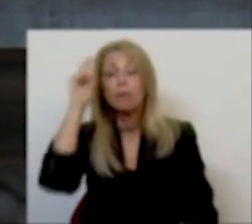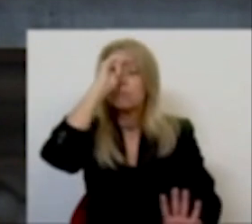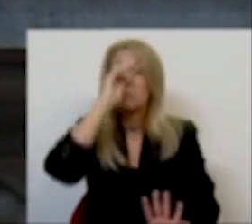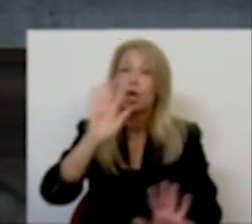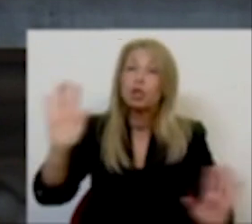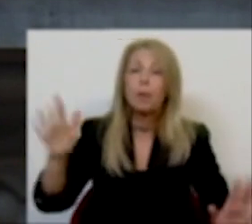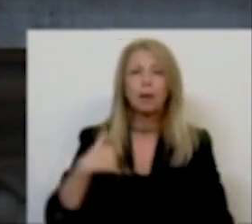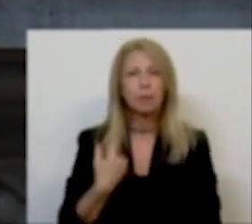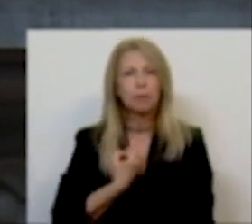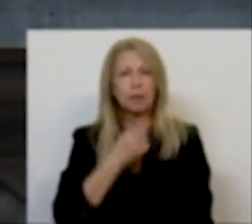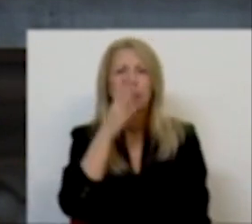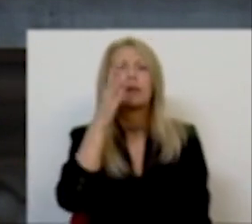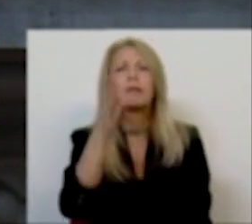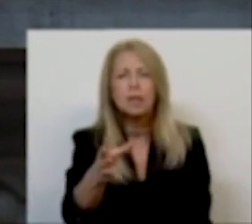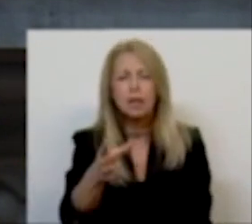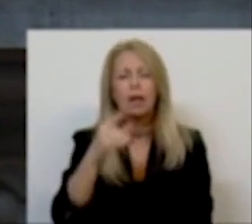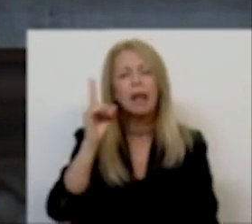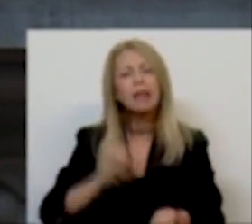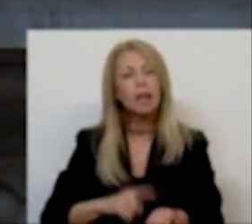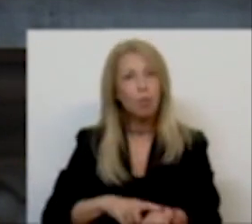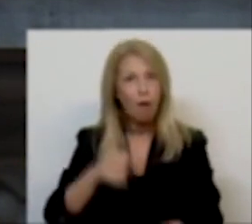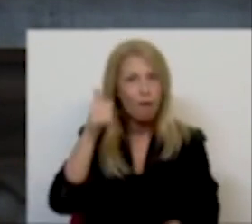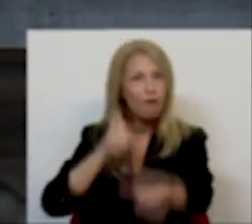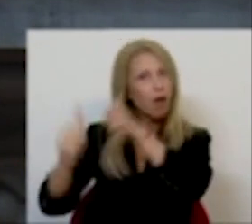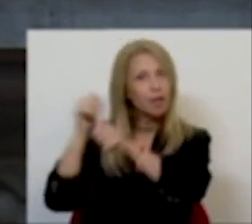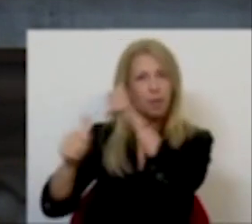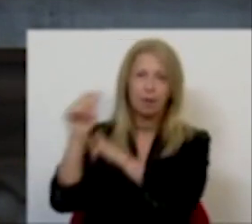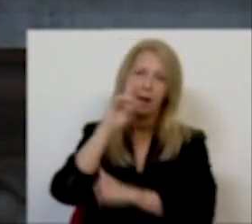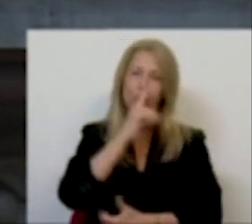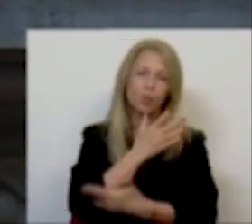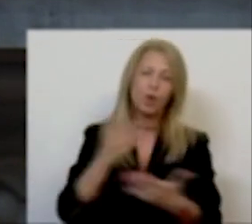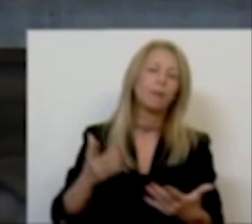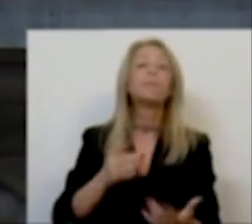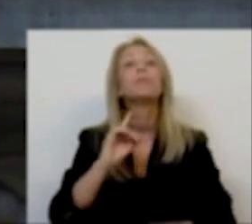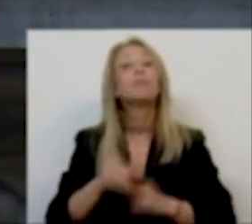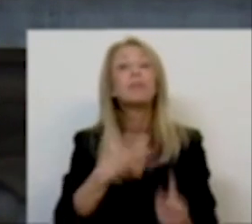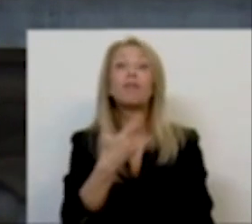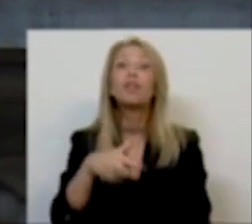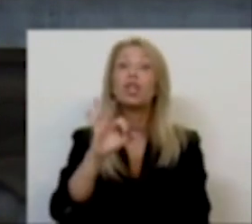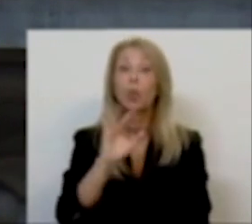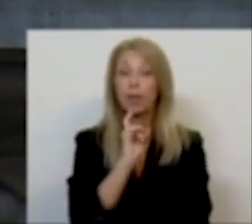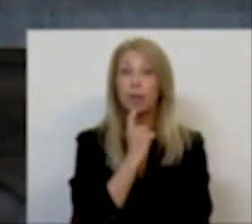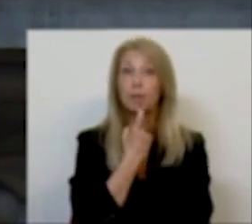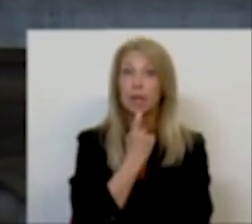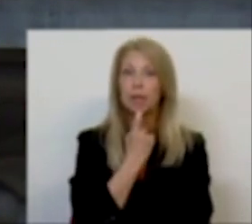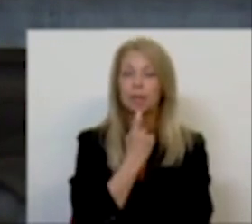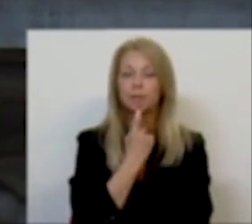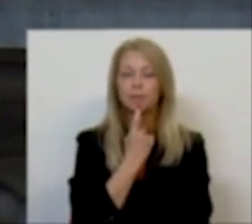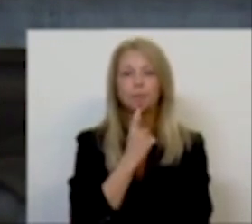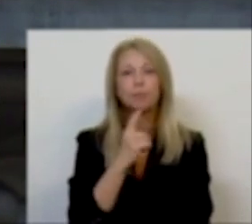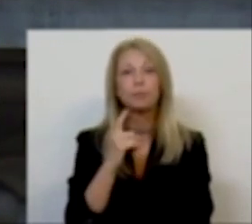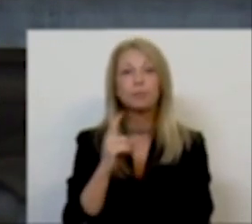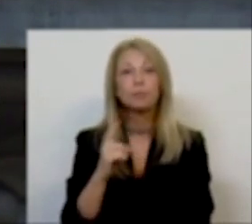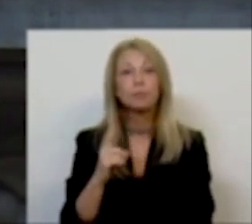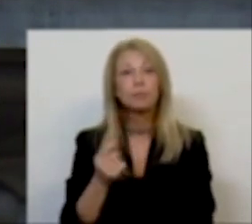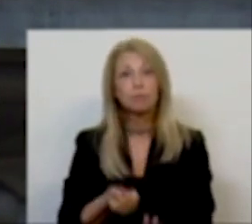volta para trás. E aquilo que veem como tendo sido o 24 de Abril, em muitos dos seus